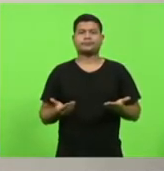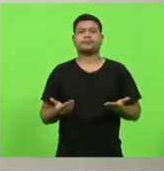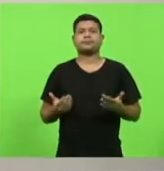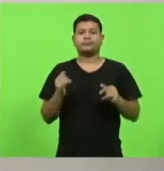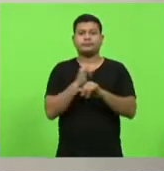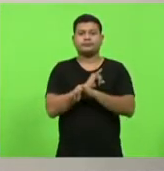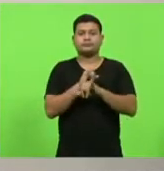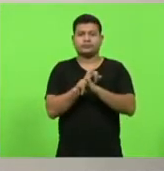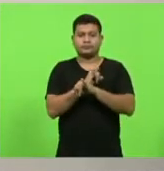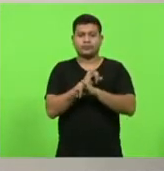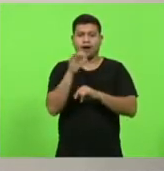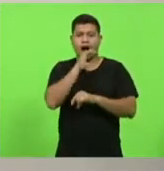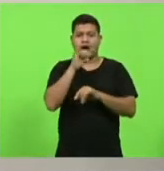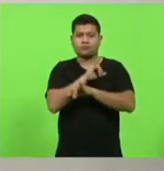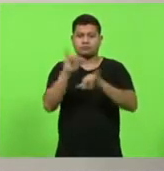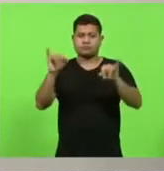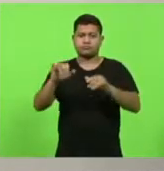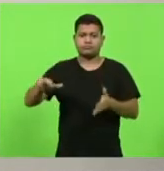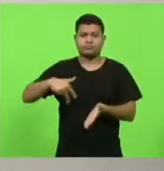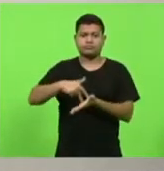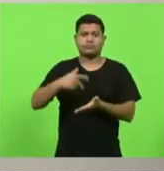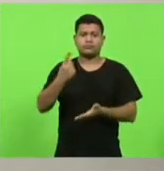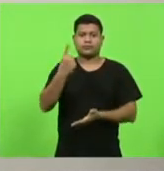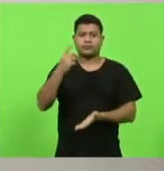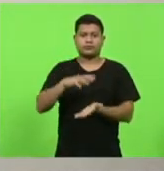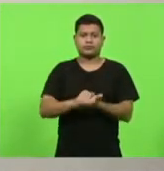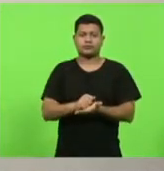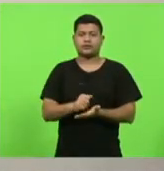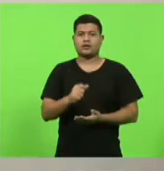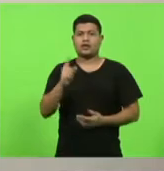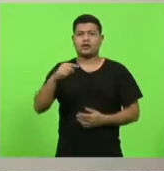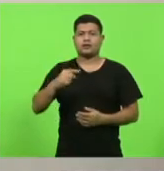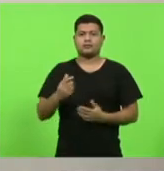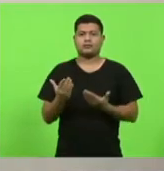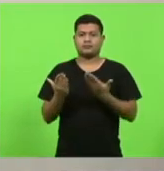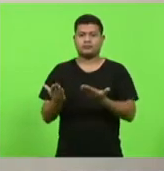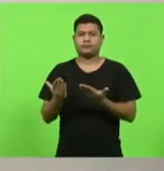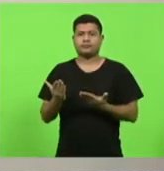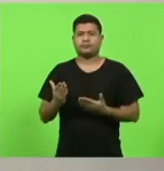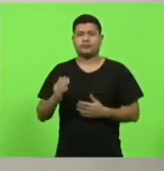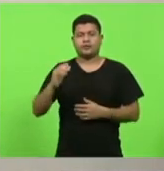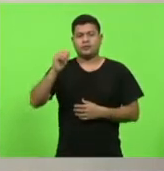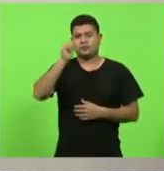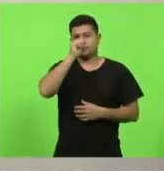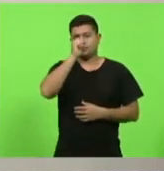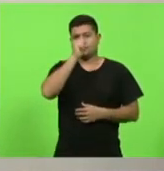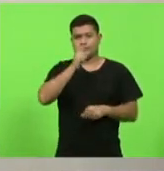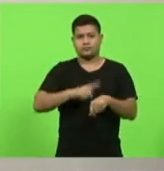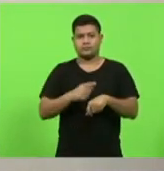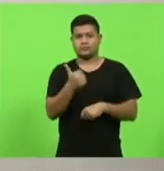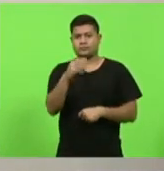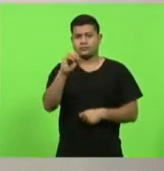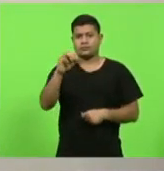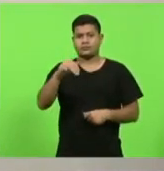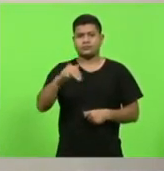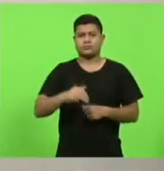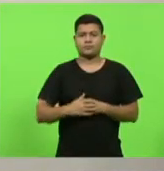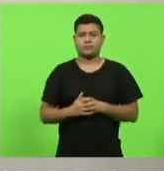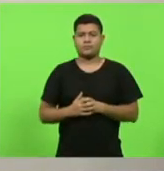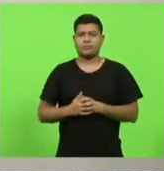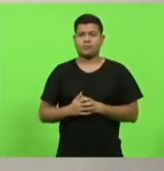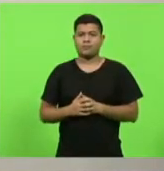comunicações. O primeiro deputado inscrito no dia de hoje será deputado João Amin, por 10 minutos, deputado.